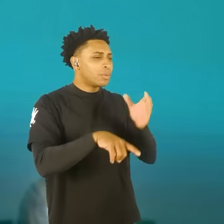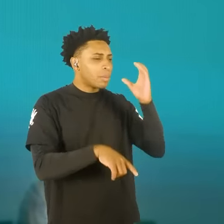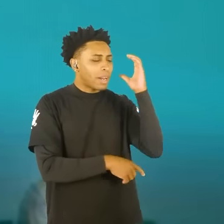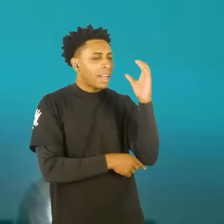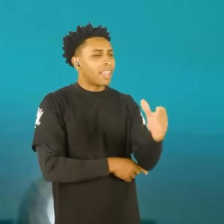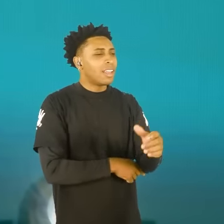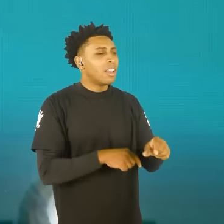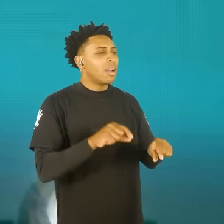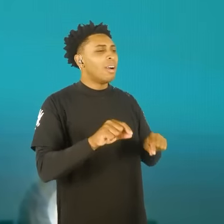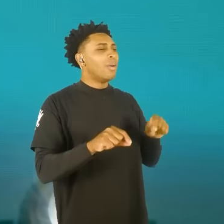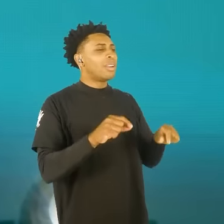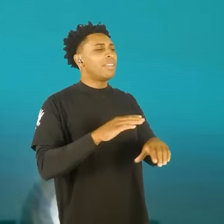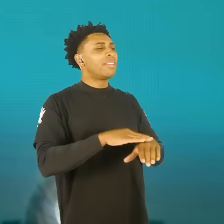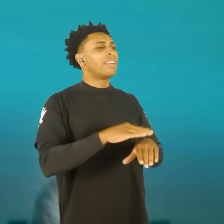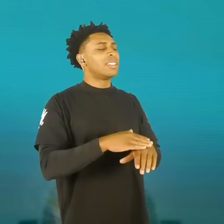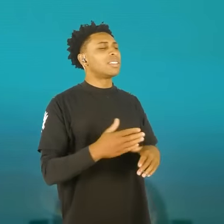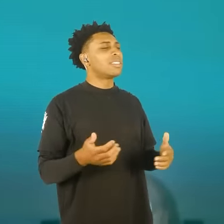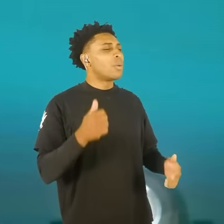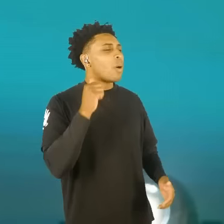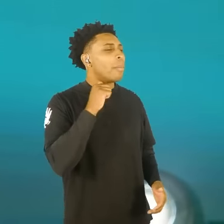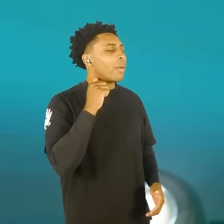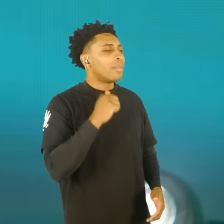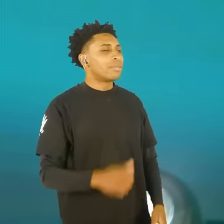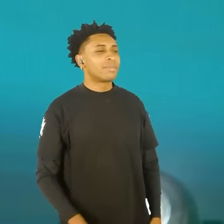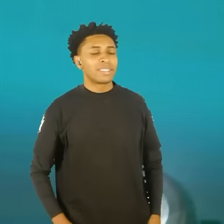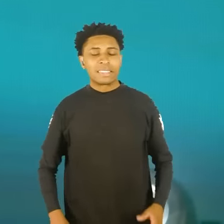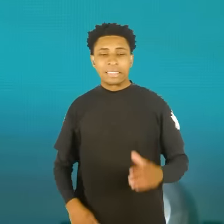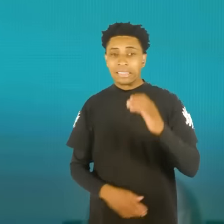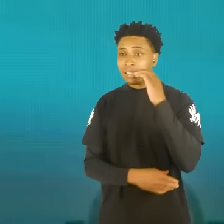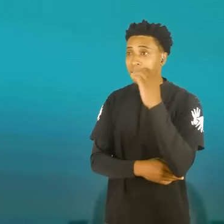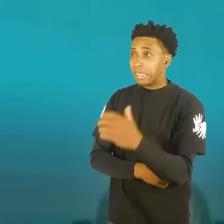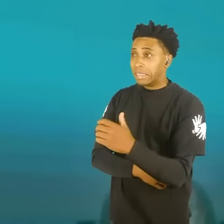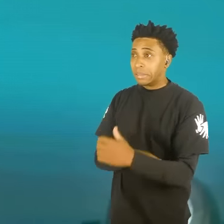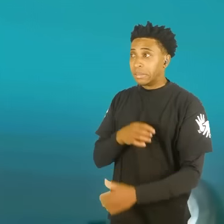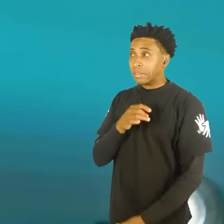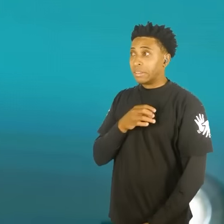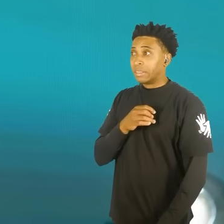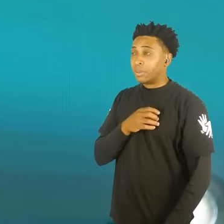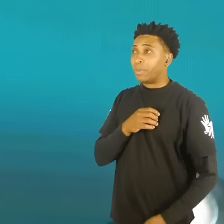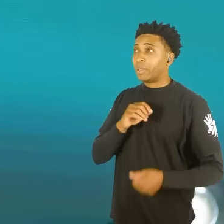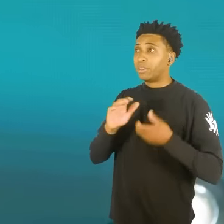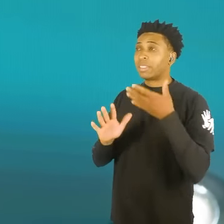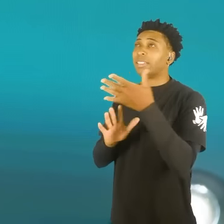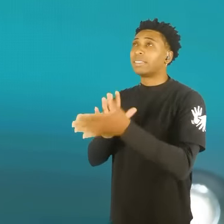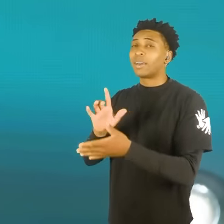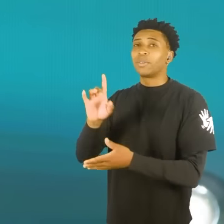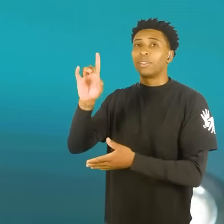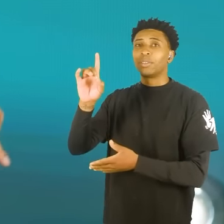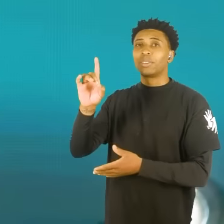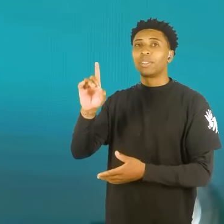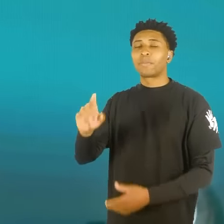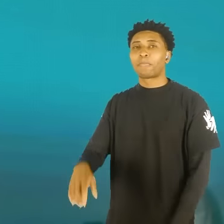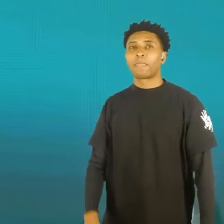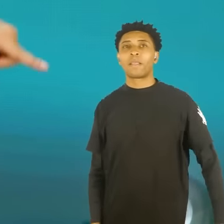Abel, ele tem medo de dizer o que fez, porque antes de pecar, o diabo nos torna arrogantes, mas depois